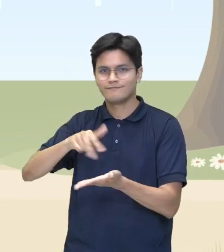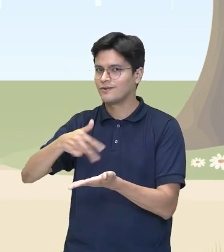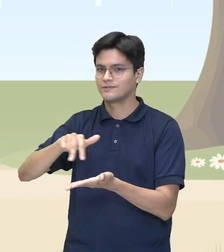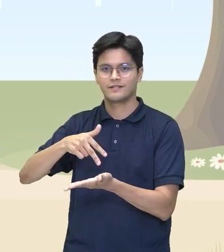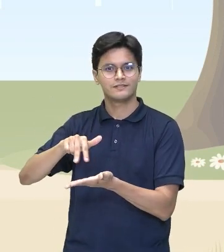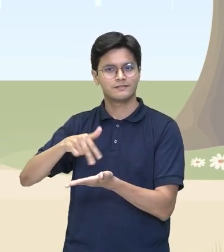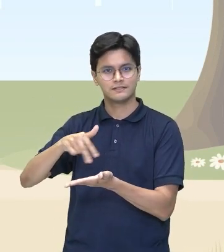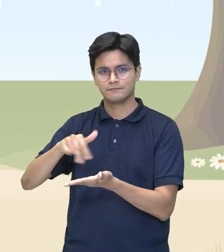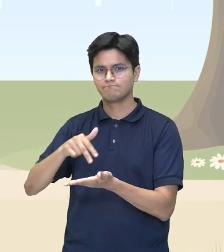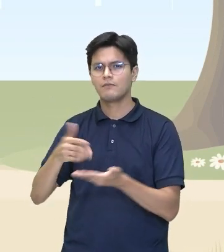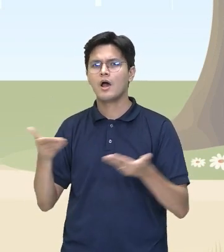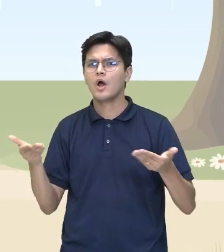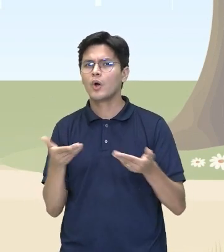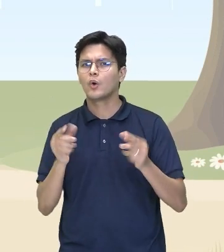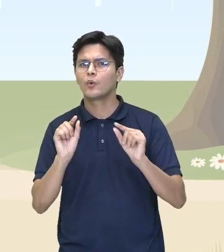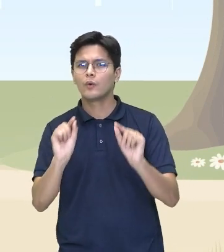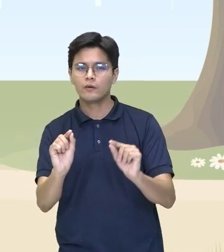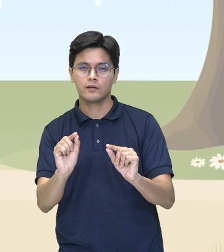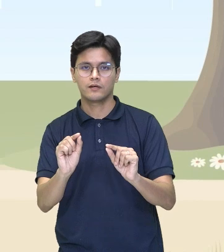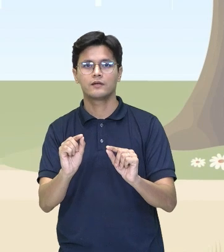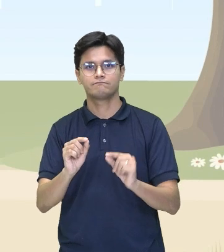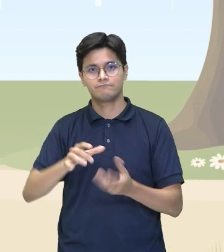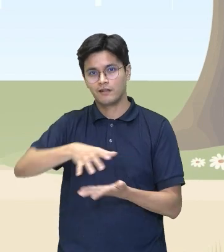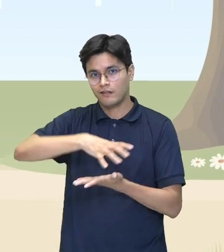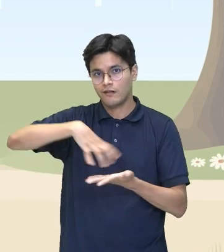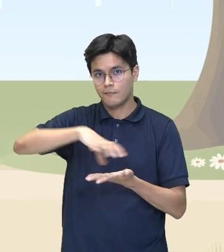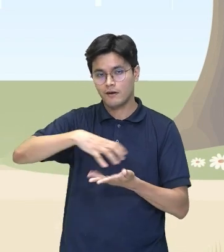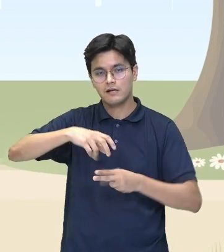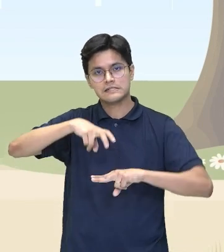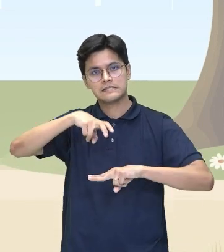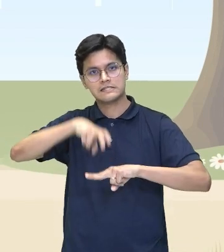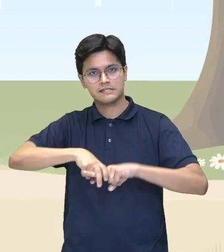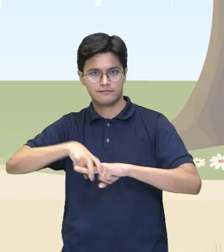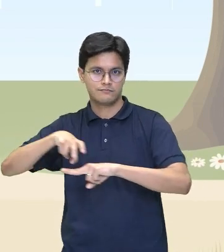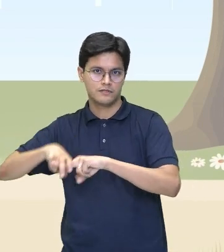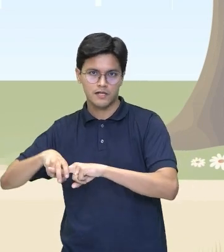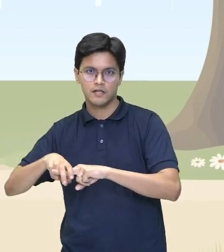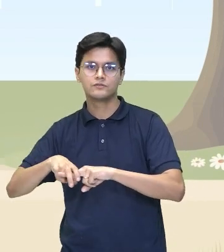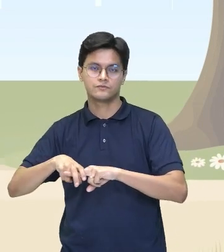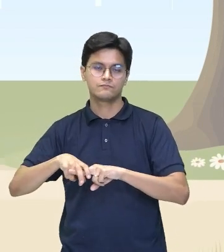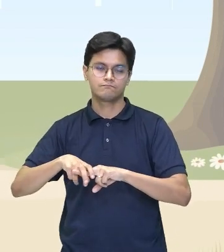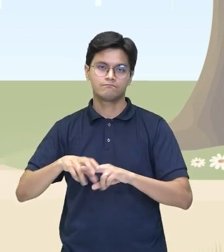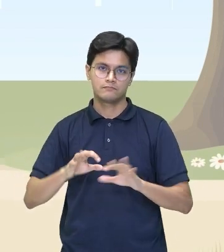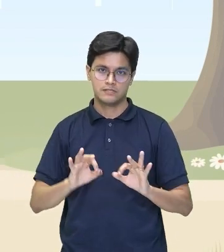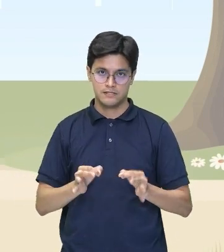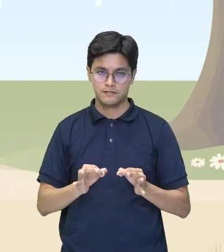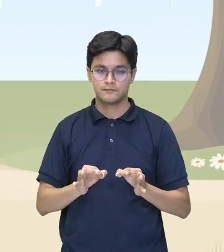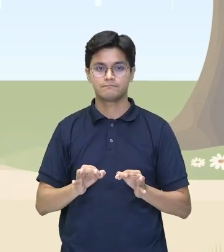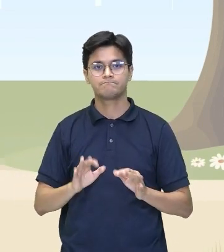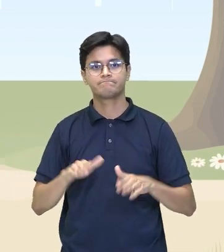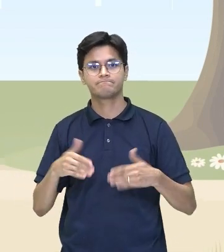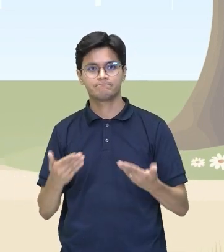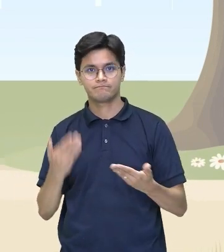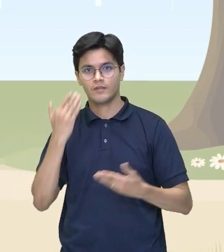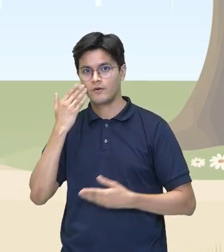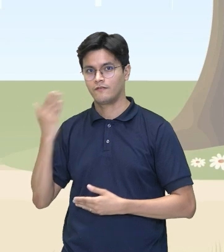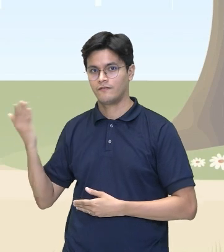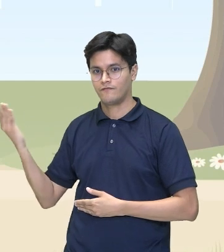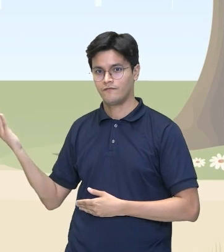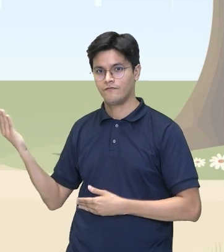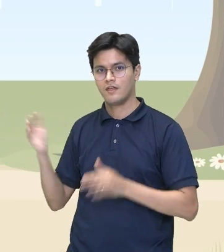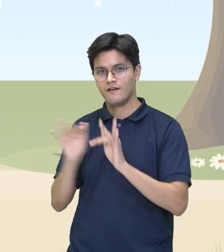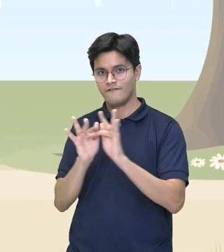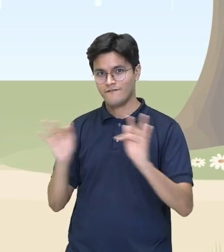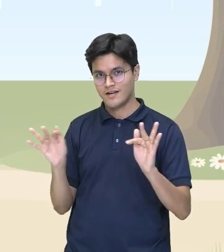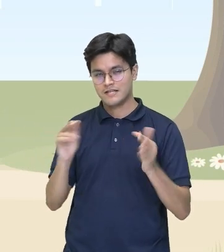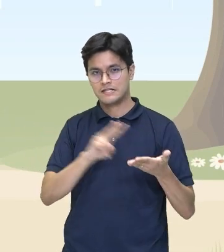eles estão fazendo agora? Estão sentados aí na praça, fazendo outras atividades, né? Então, we were not dancing. Nós